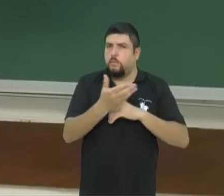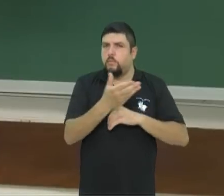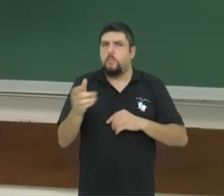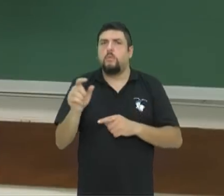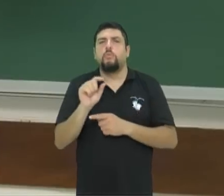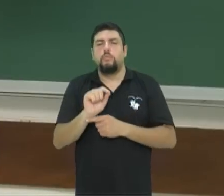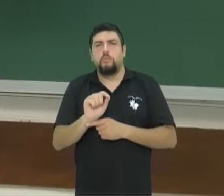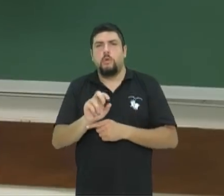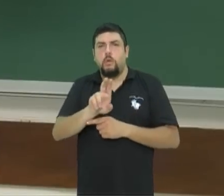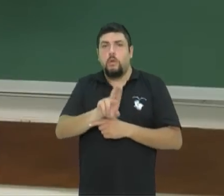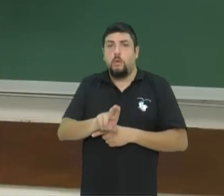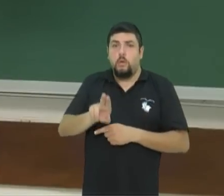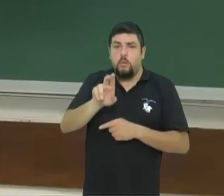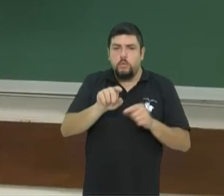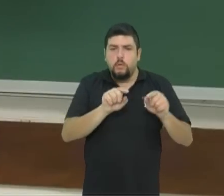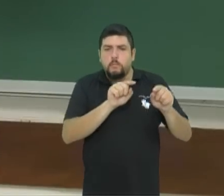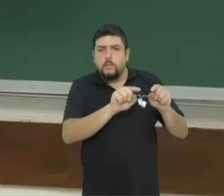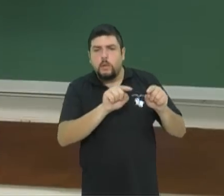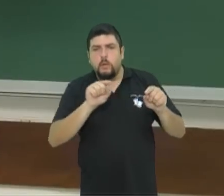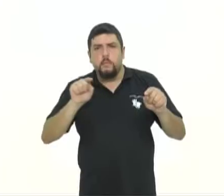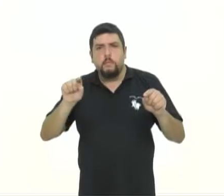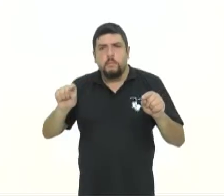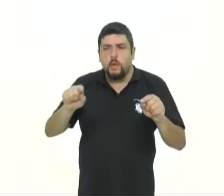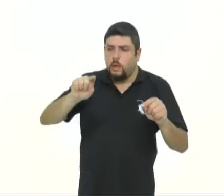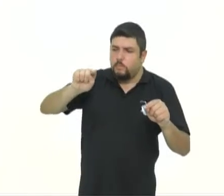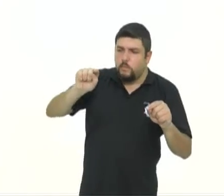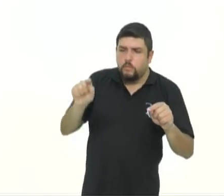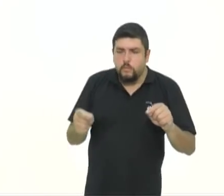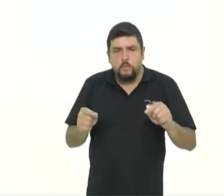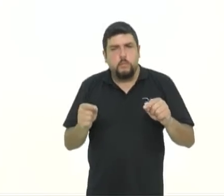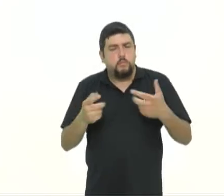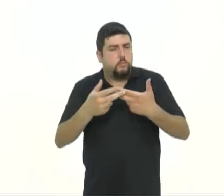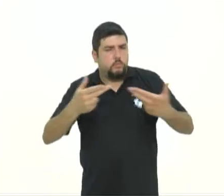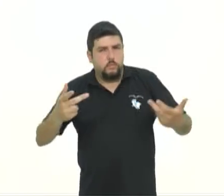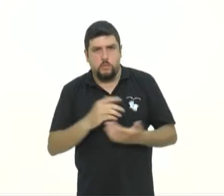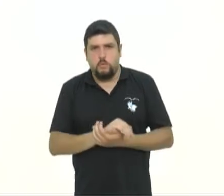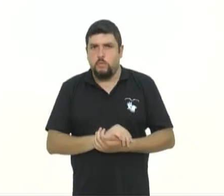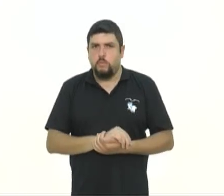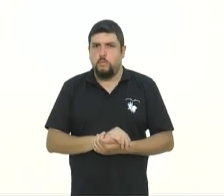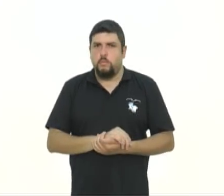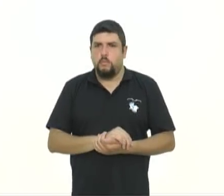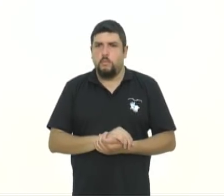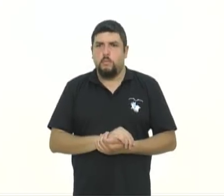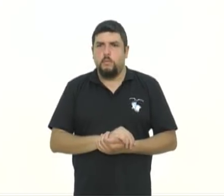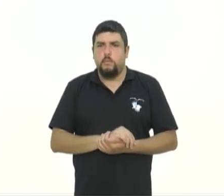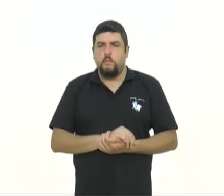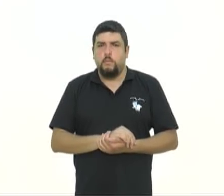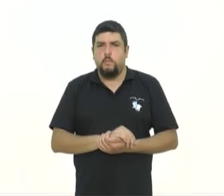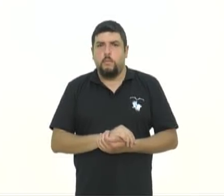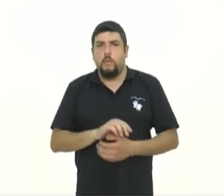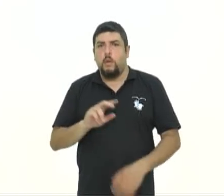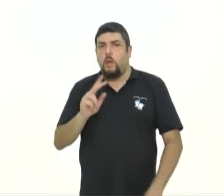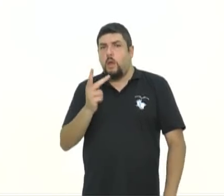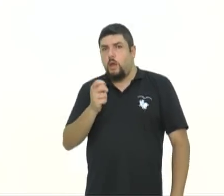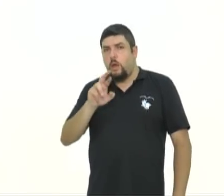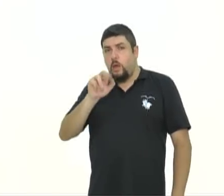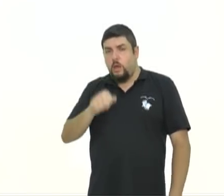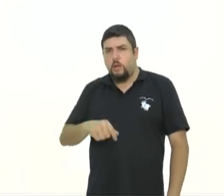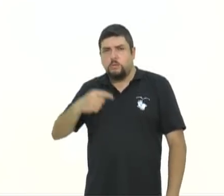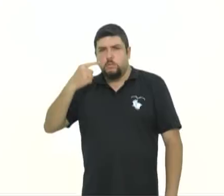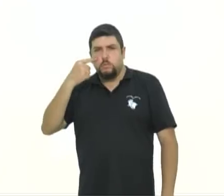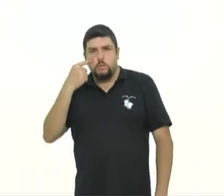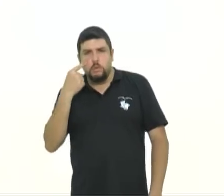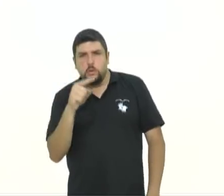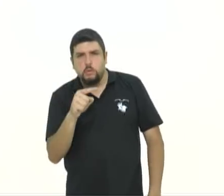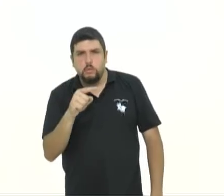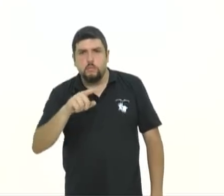relação ao uso da pontuação no slide, né? Então, observem aqui, ó, quando Hera descobriu a artimanha, vírgula,